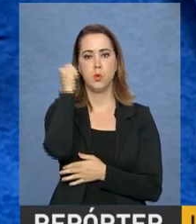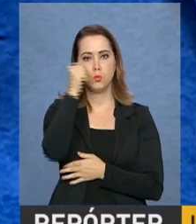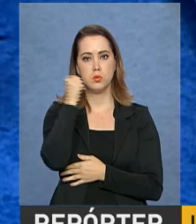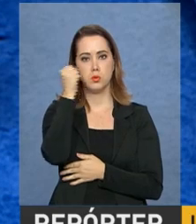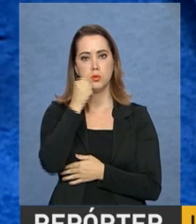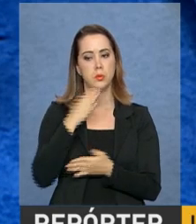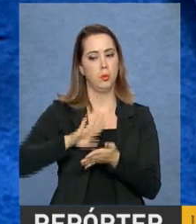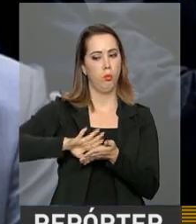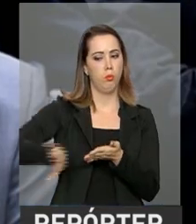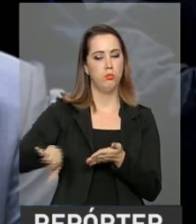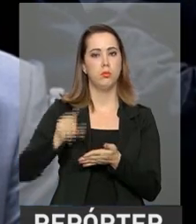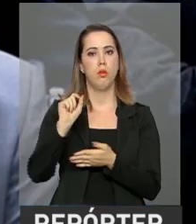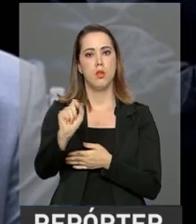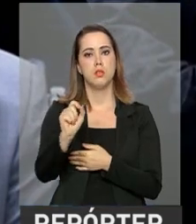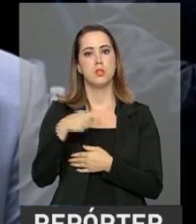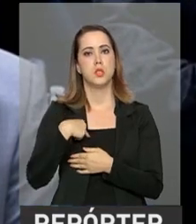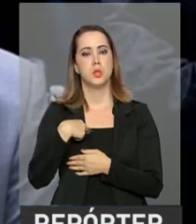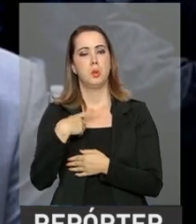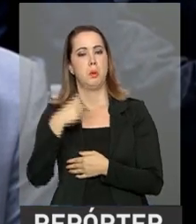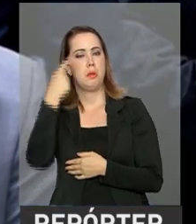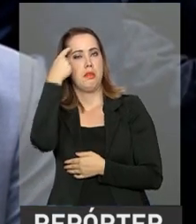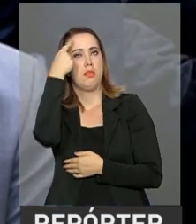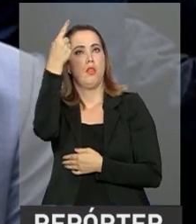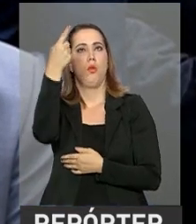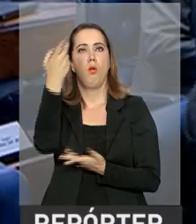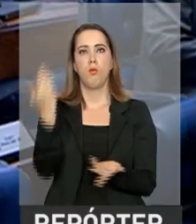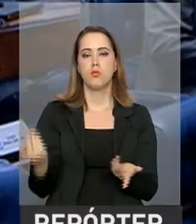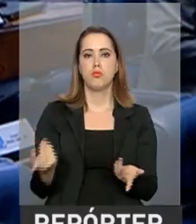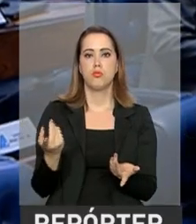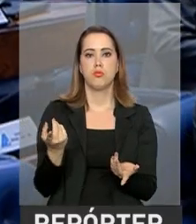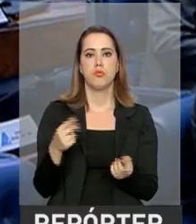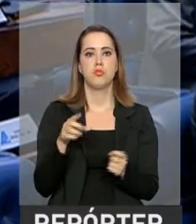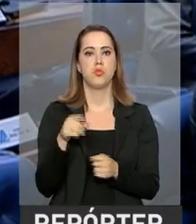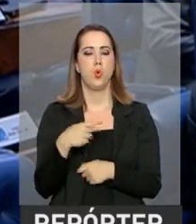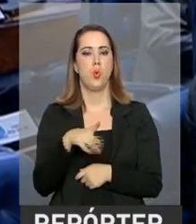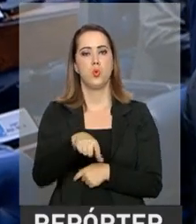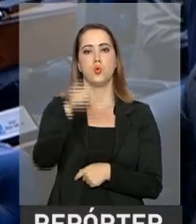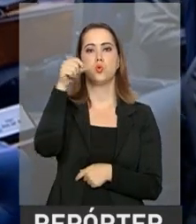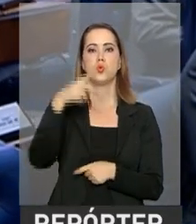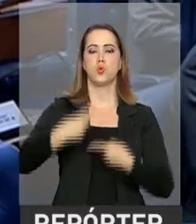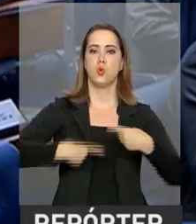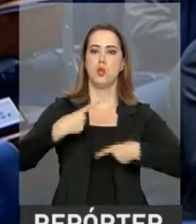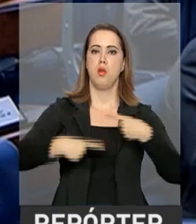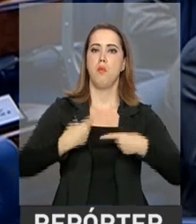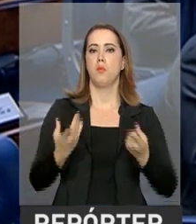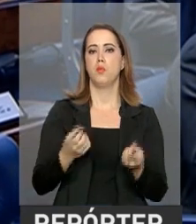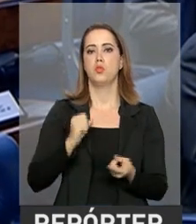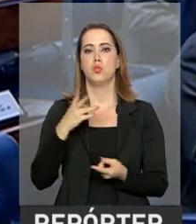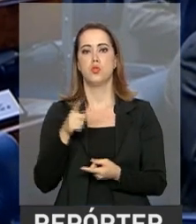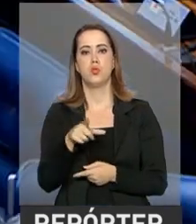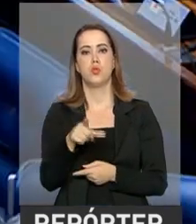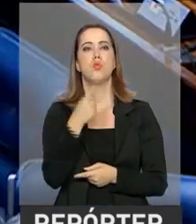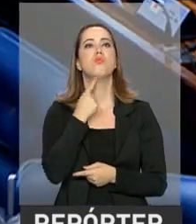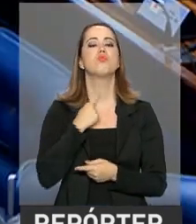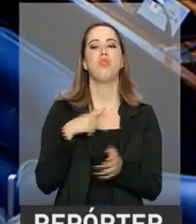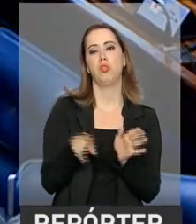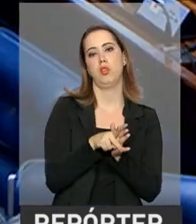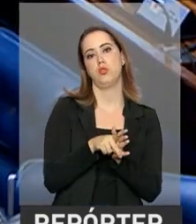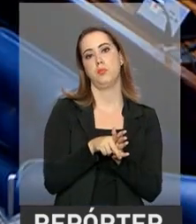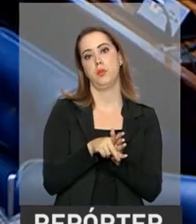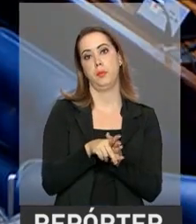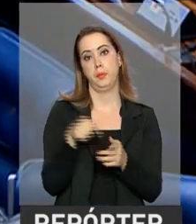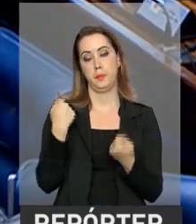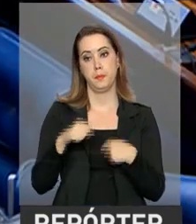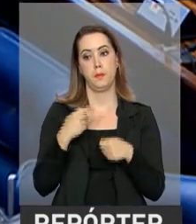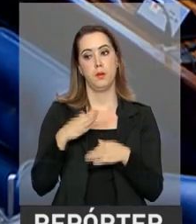deixadas de lado posições ideológicas preferências políticas e inclinações pessoais e orientou que os